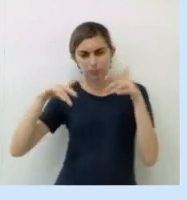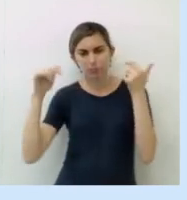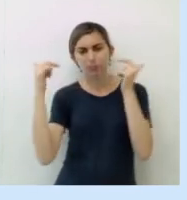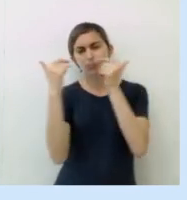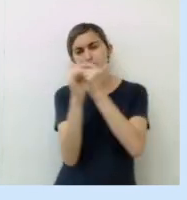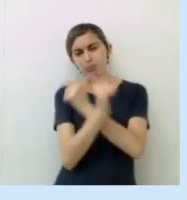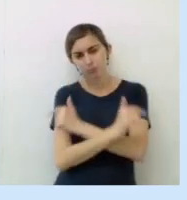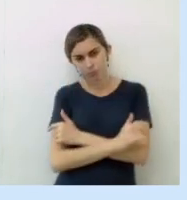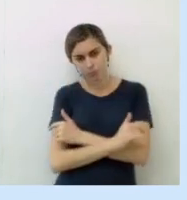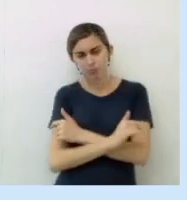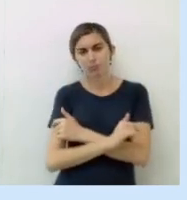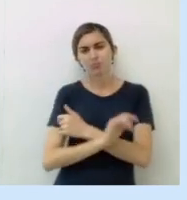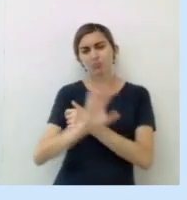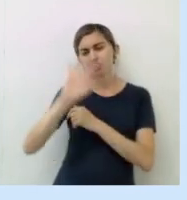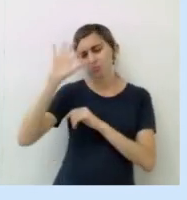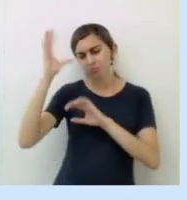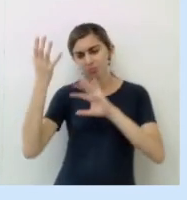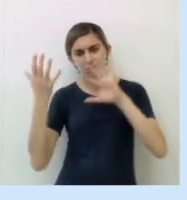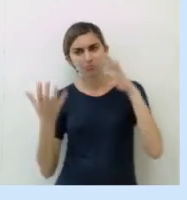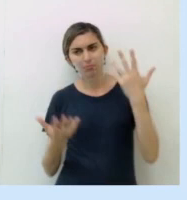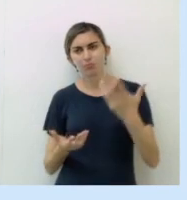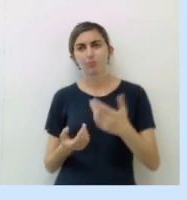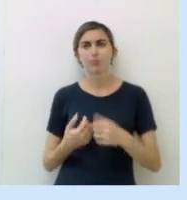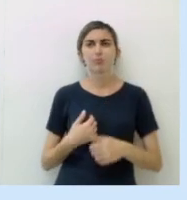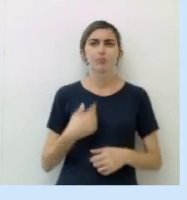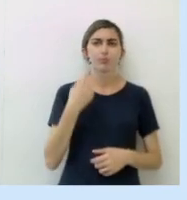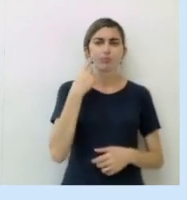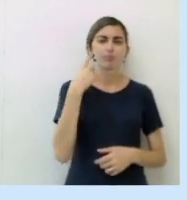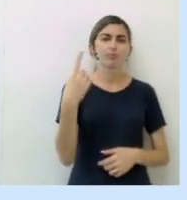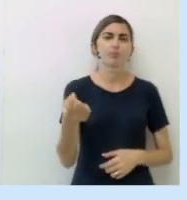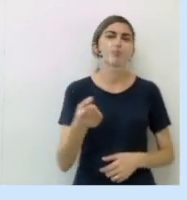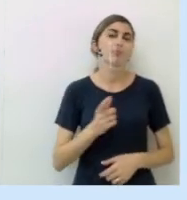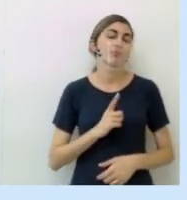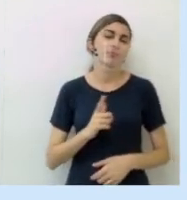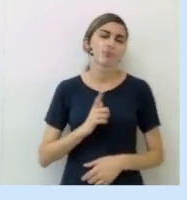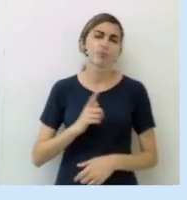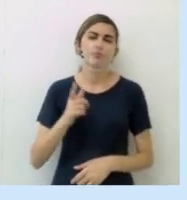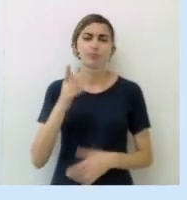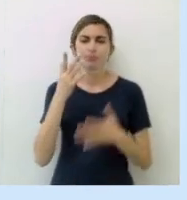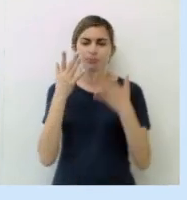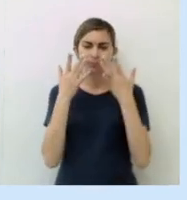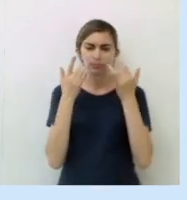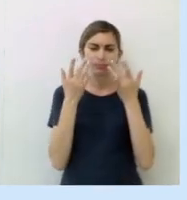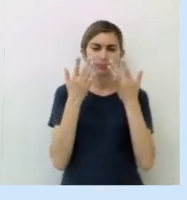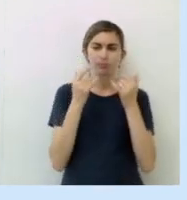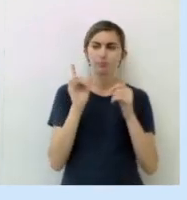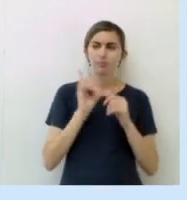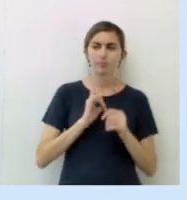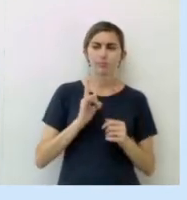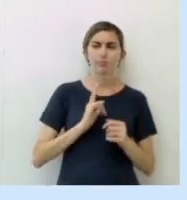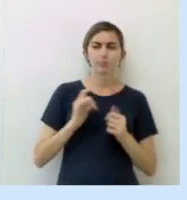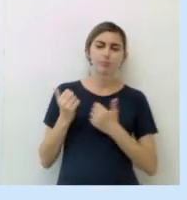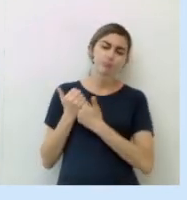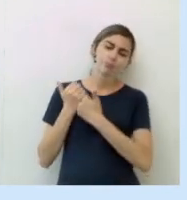e a tragédia. Vamos conhecer. E lembrar que o gênero dramático é aquele que é para ser